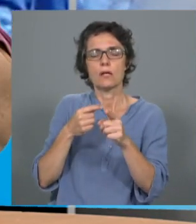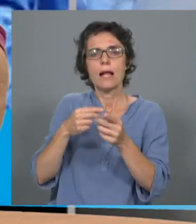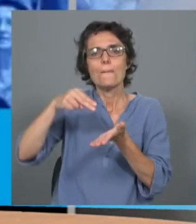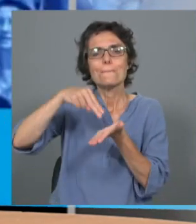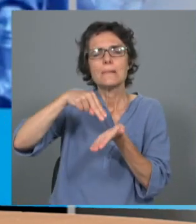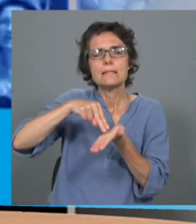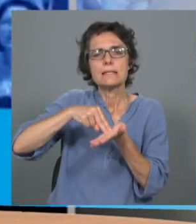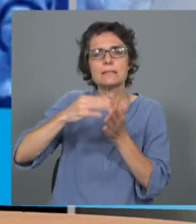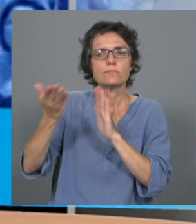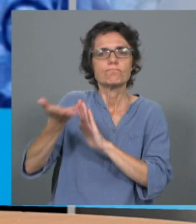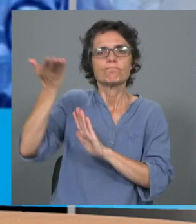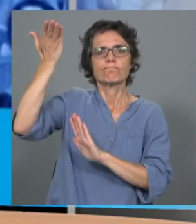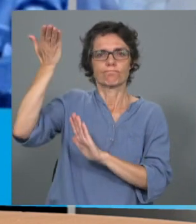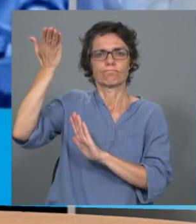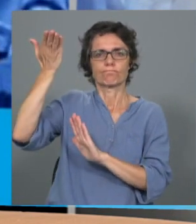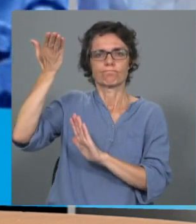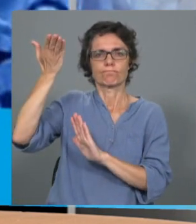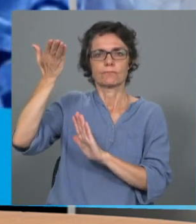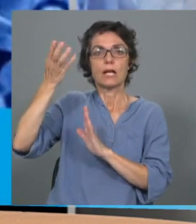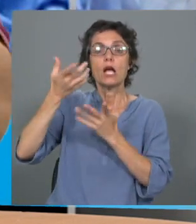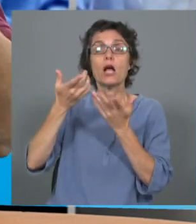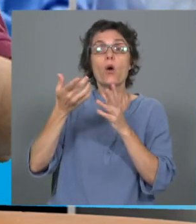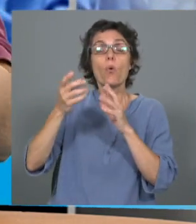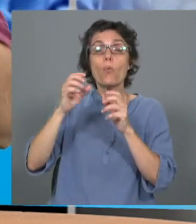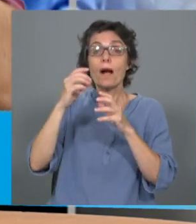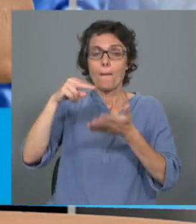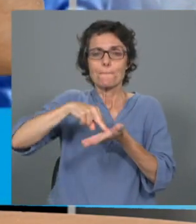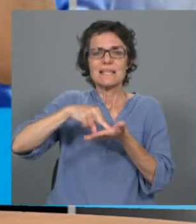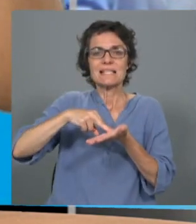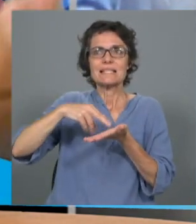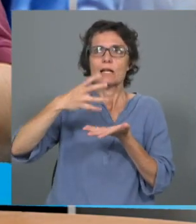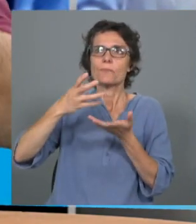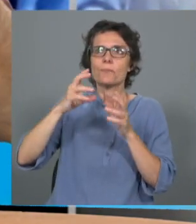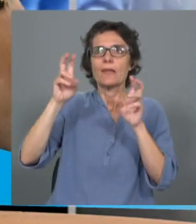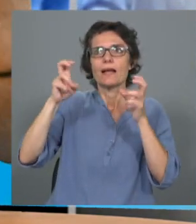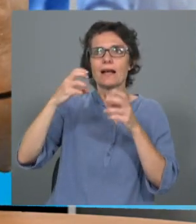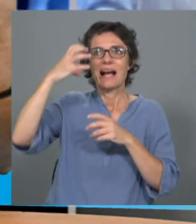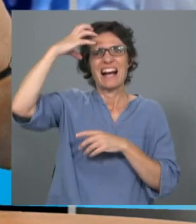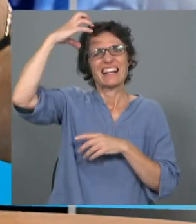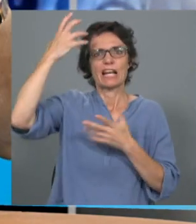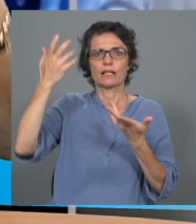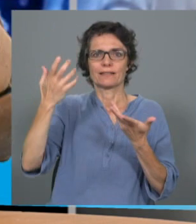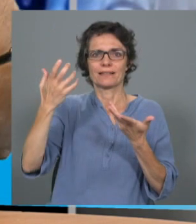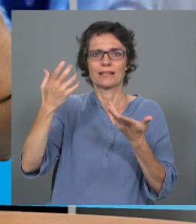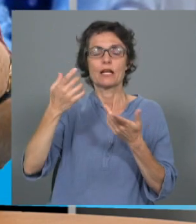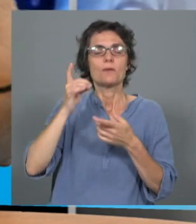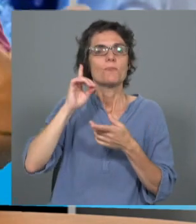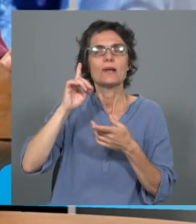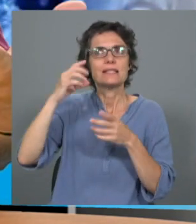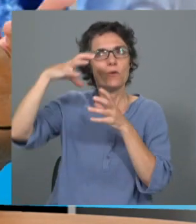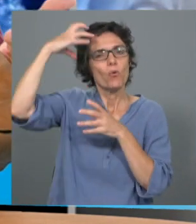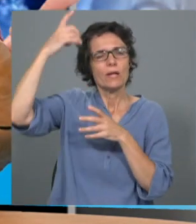dizer, Deus tem uma presença real, realíssima nas nossas vidas e na história do mundo e na história dos homens. É preciso ter olhos